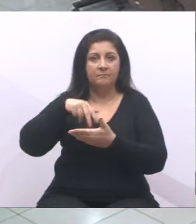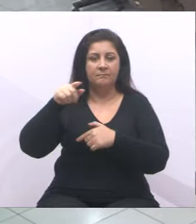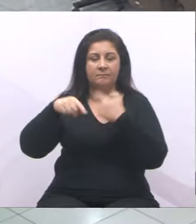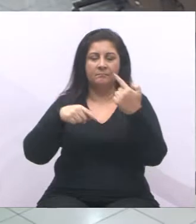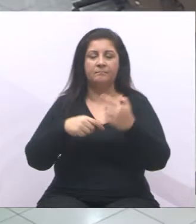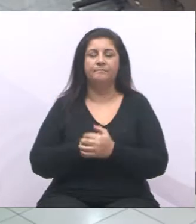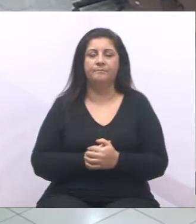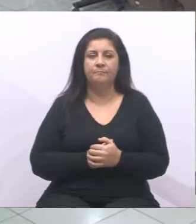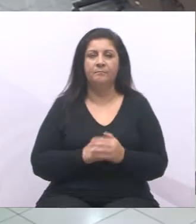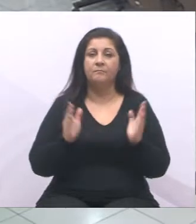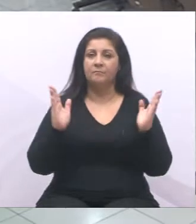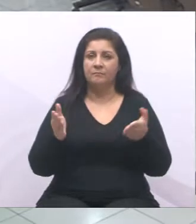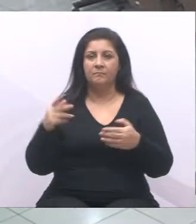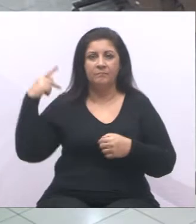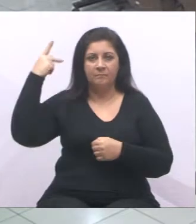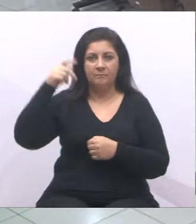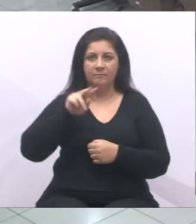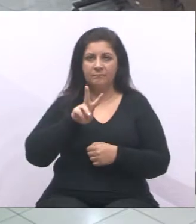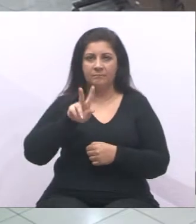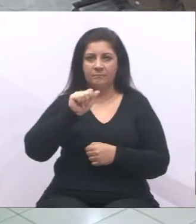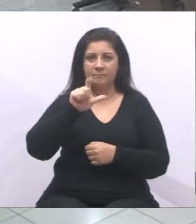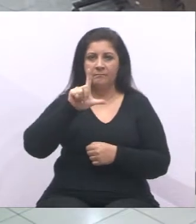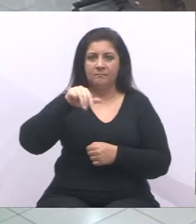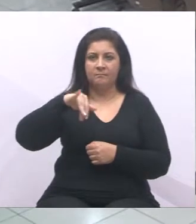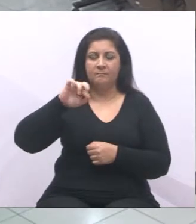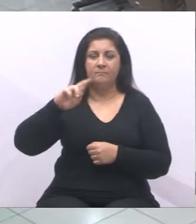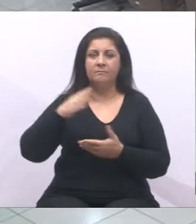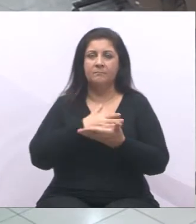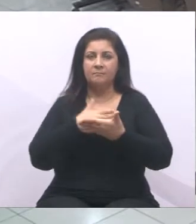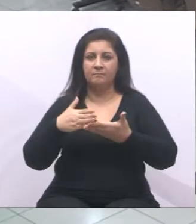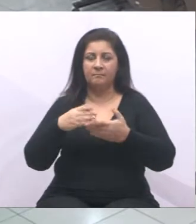do Parque Meia Lua, que fará a abertura desta sessão.